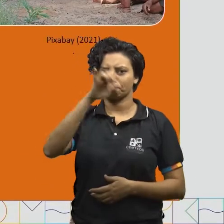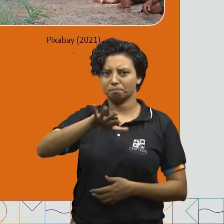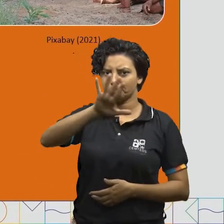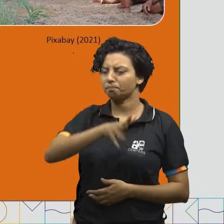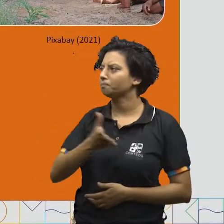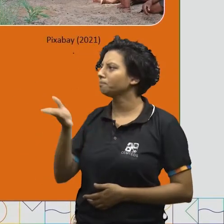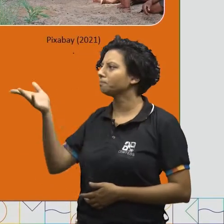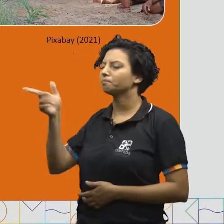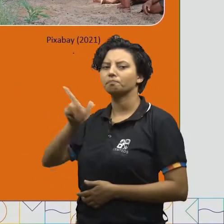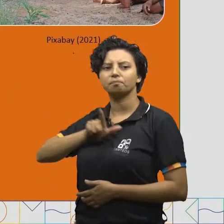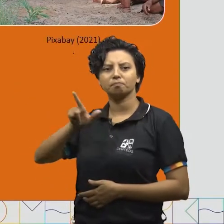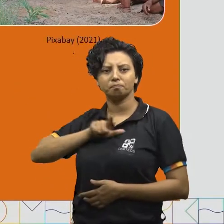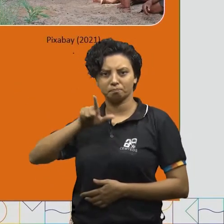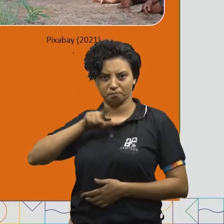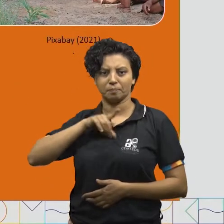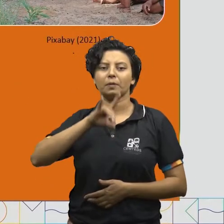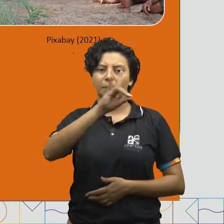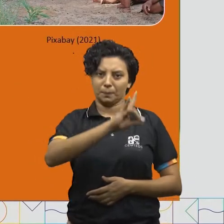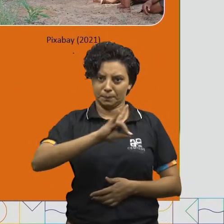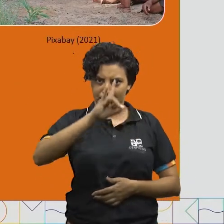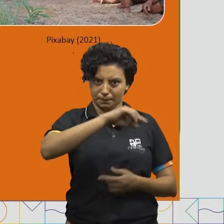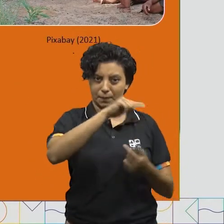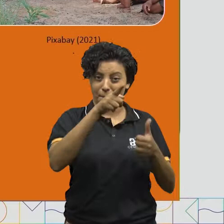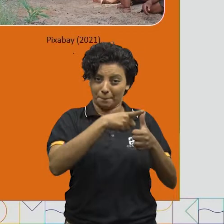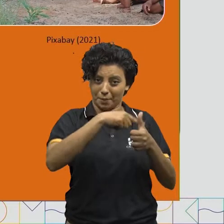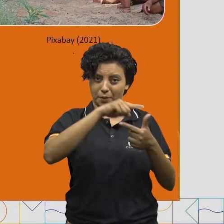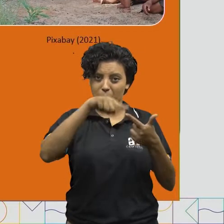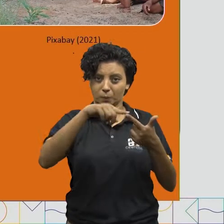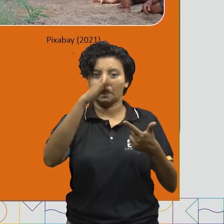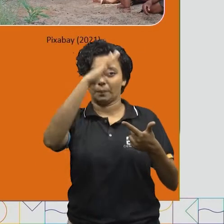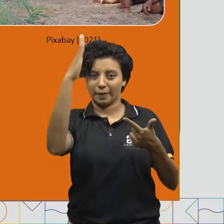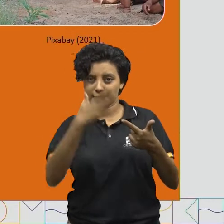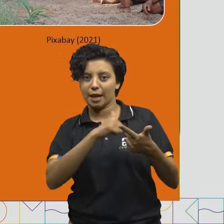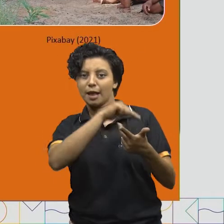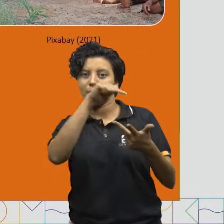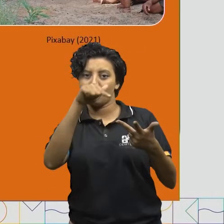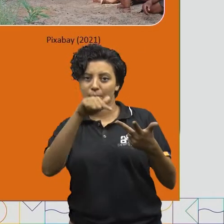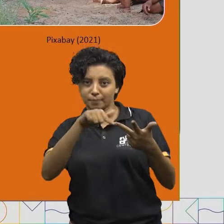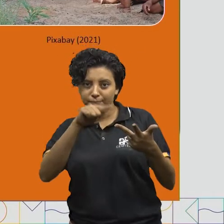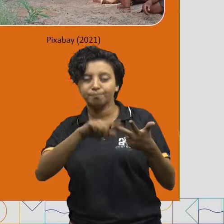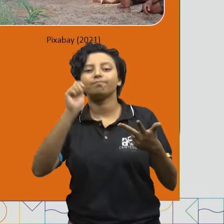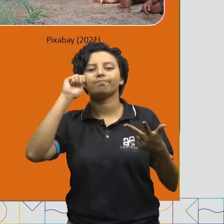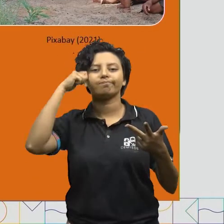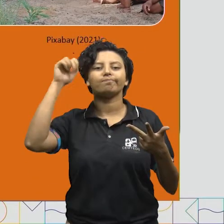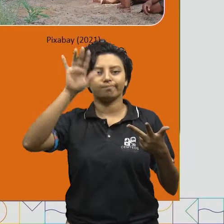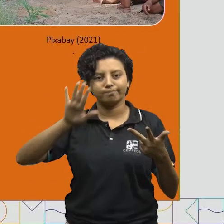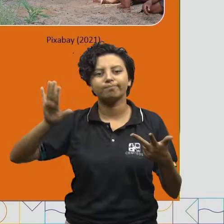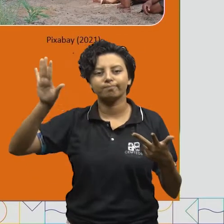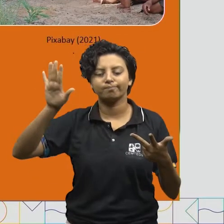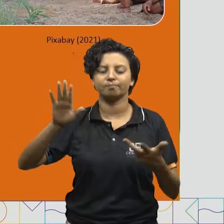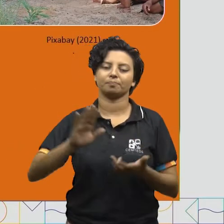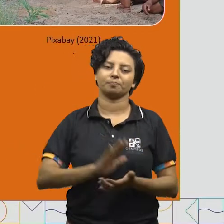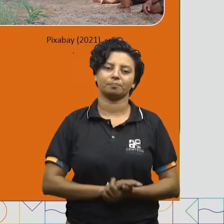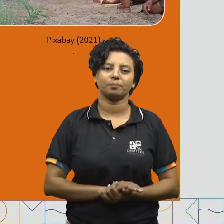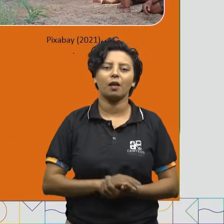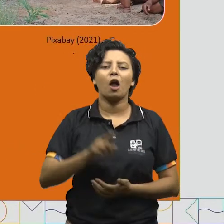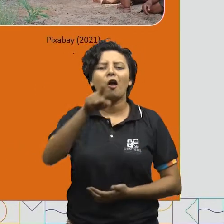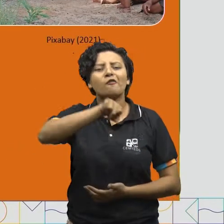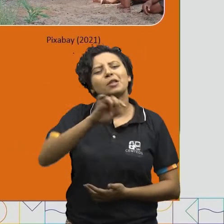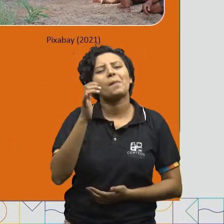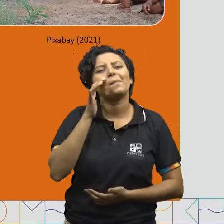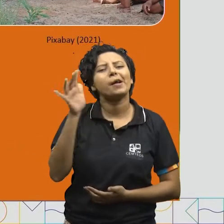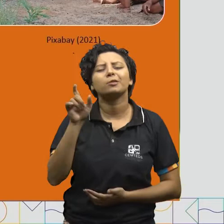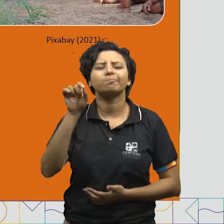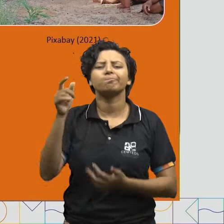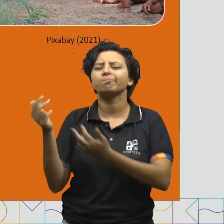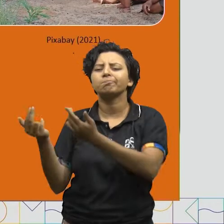temos aborígenes australianos, indígenas brasileiros e coiçãs, habitantes da África. Você imagina o que eles têm em